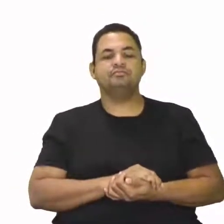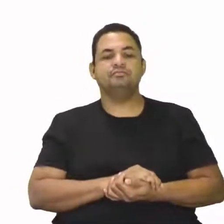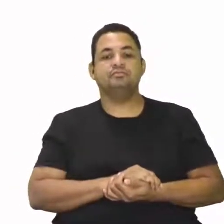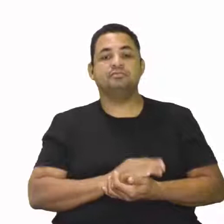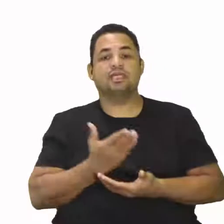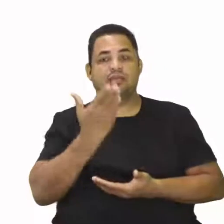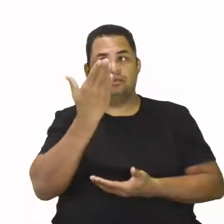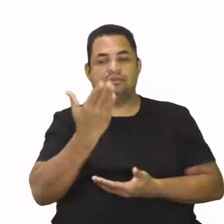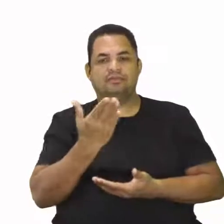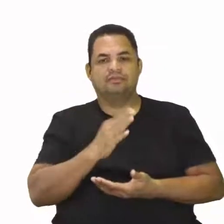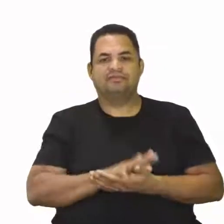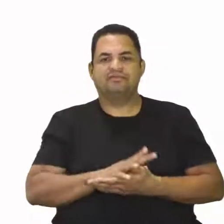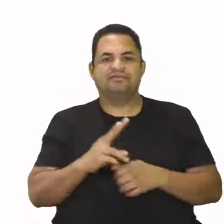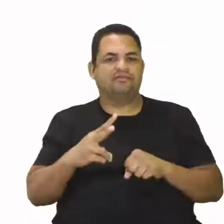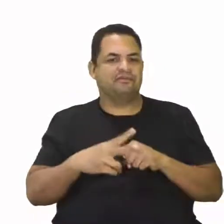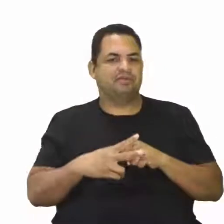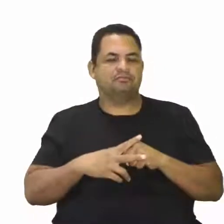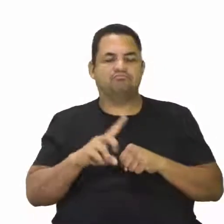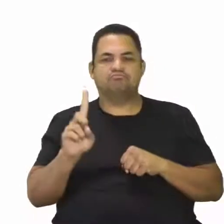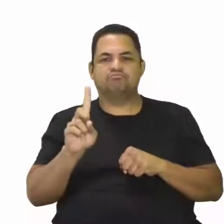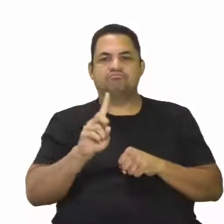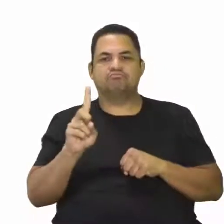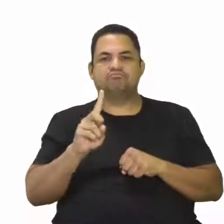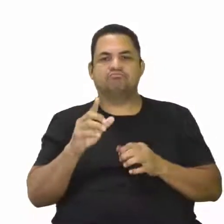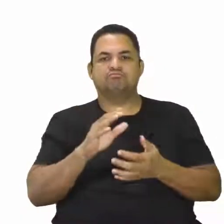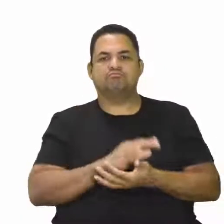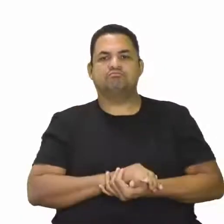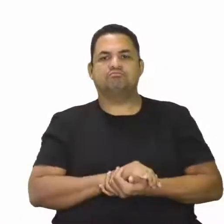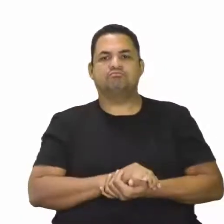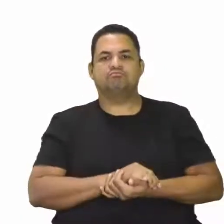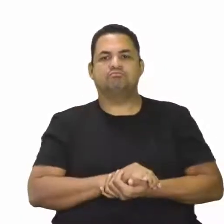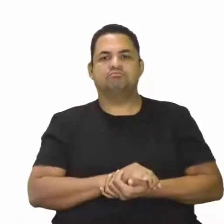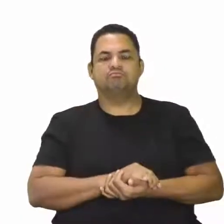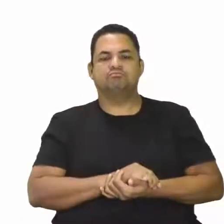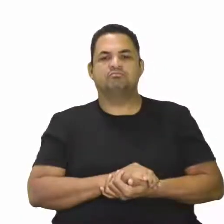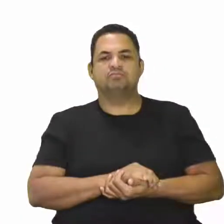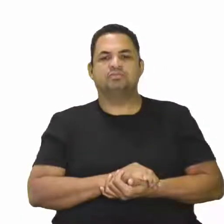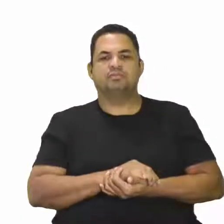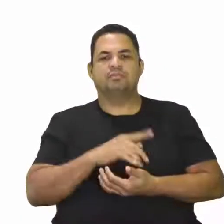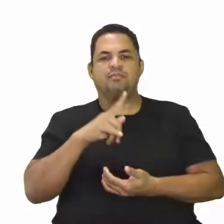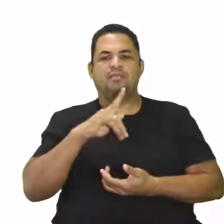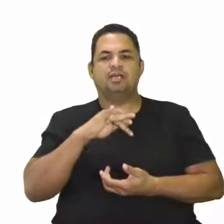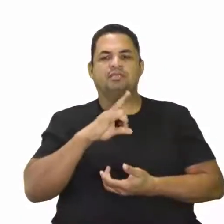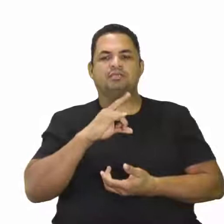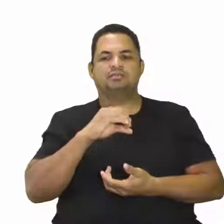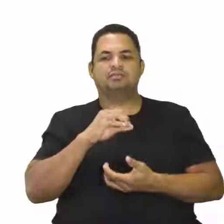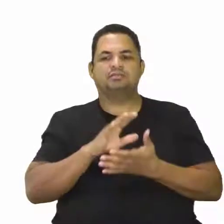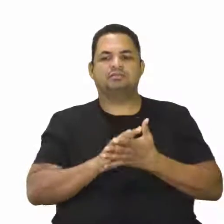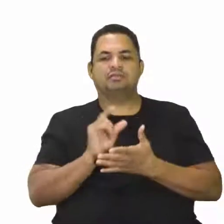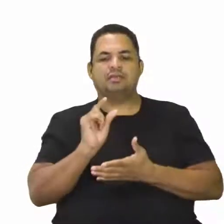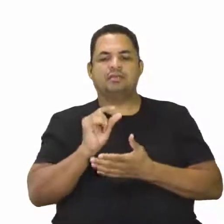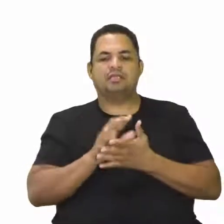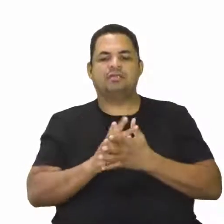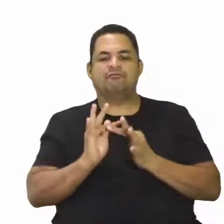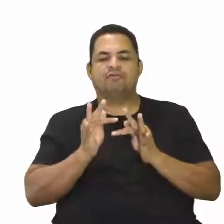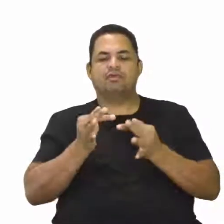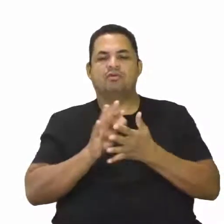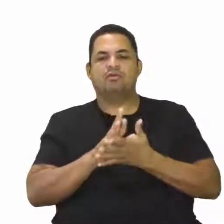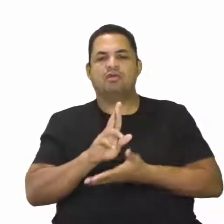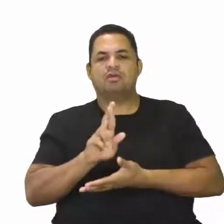advérbio, só que de verbo não. Isso. A não ser que seja o verbo no particípio, né? Isso mesmo. E ele sempre vem seguido do